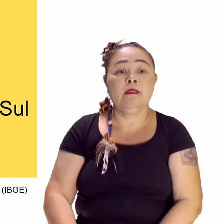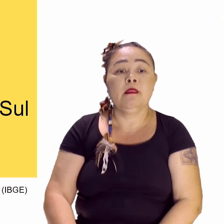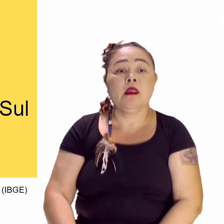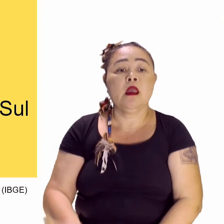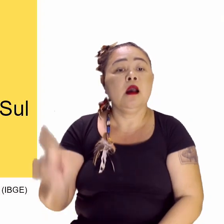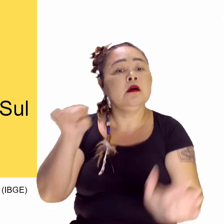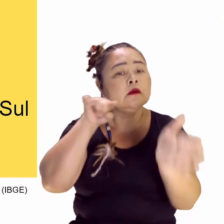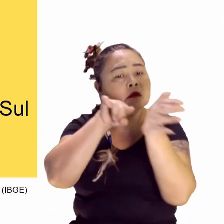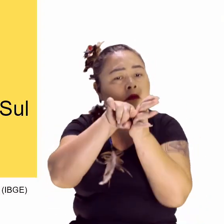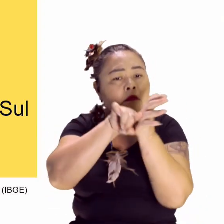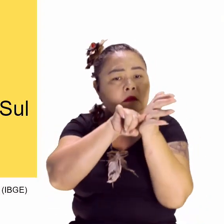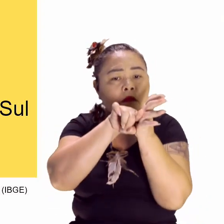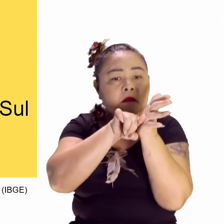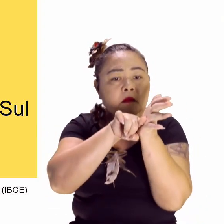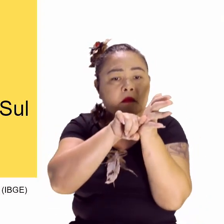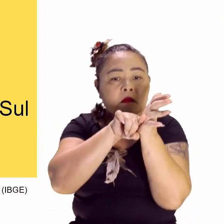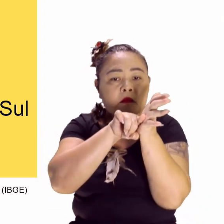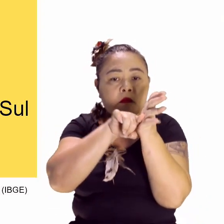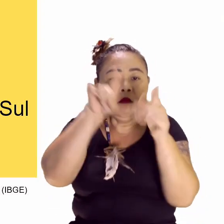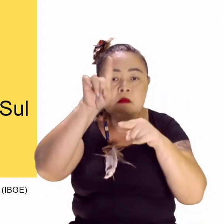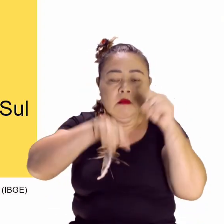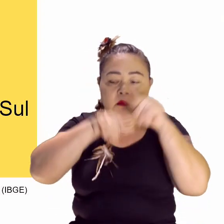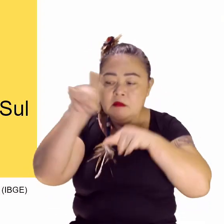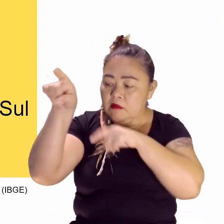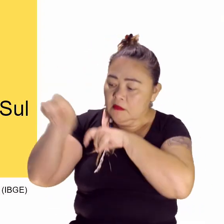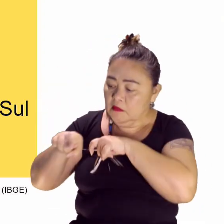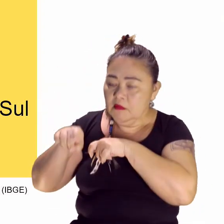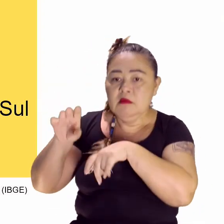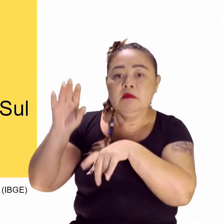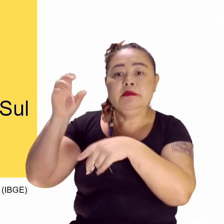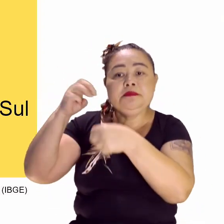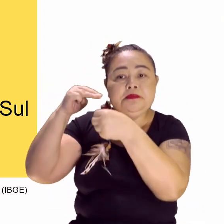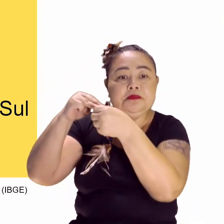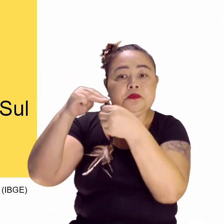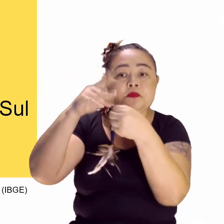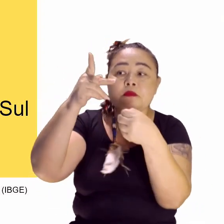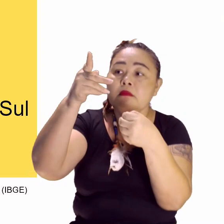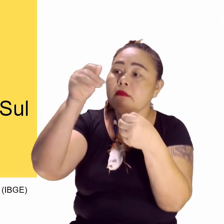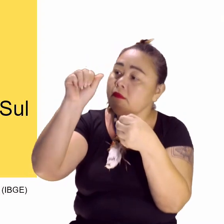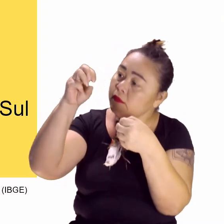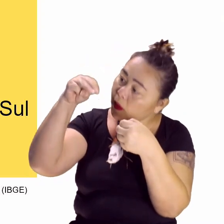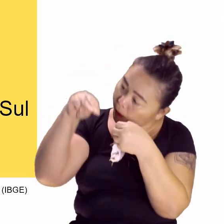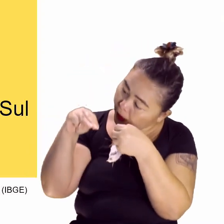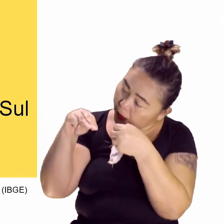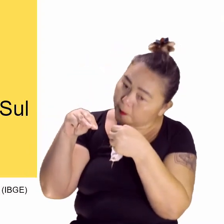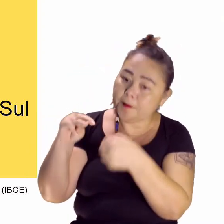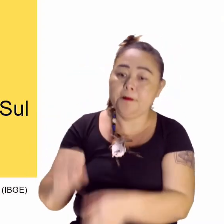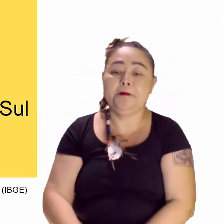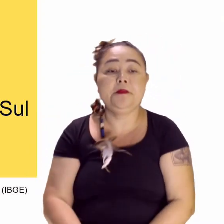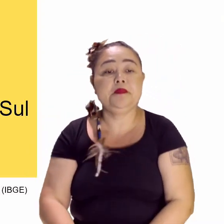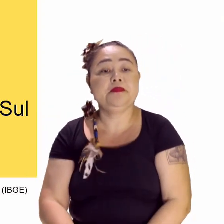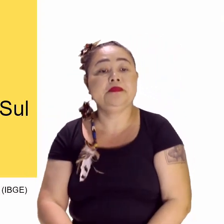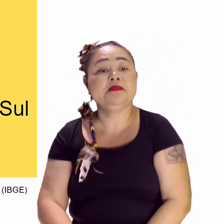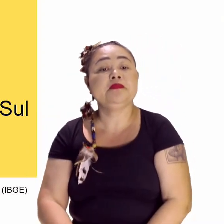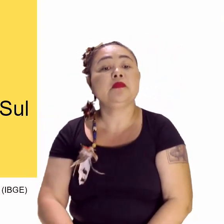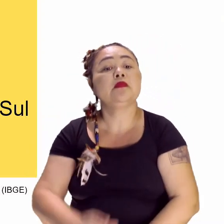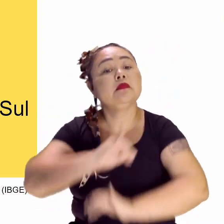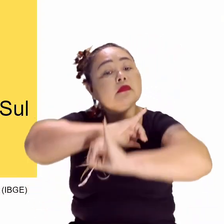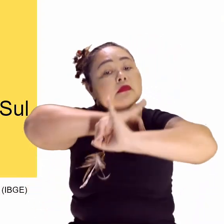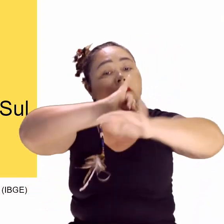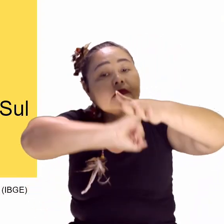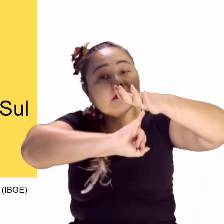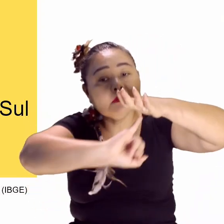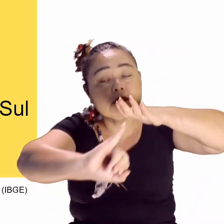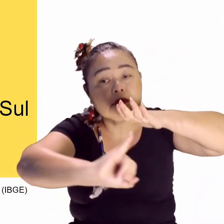a pesquisa produção agrícola Municipal chamado de divulgada